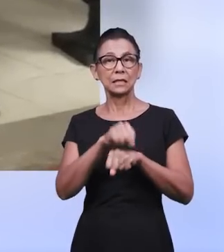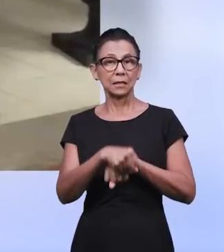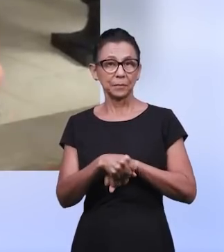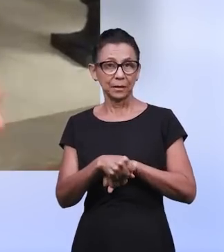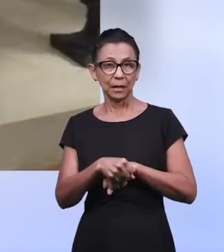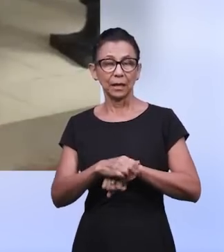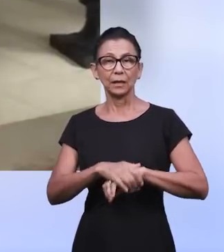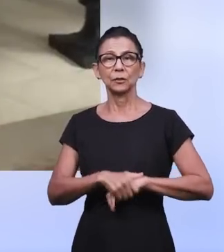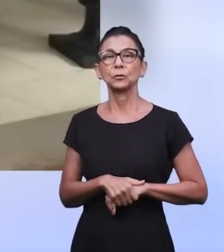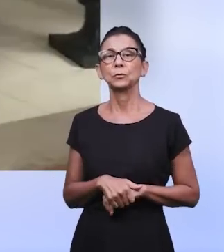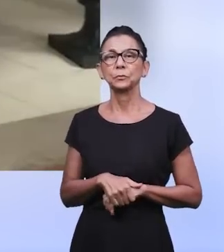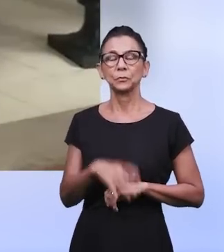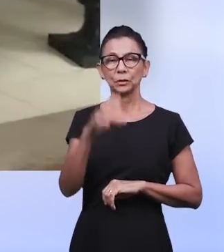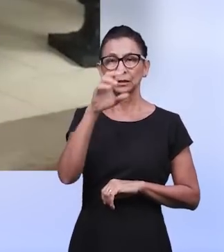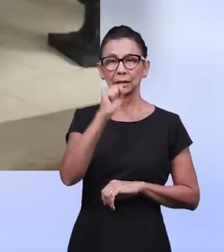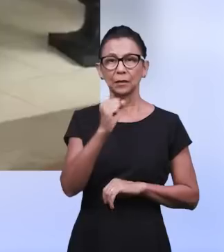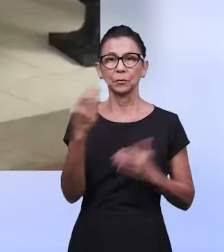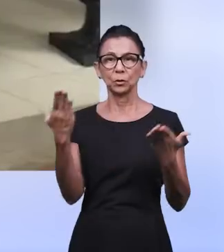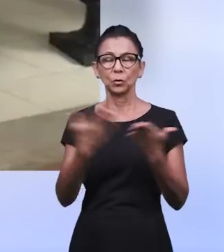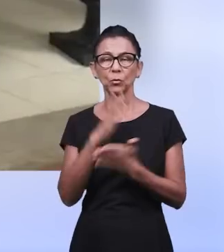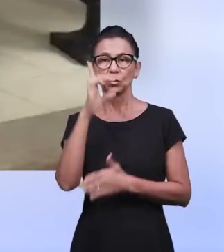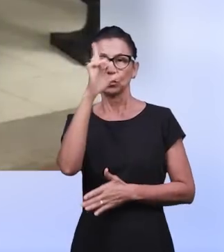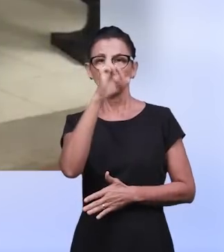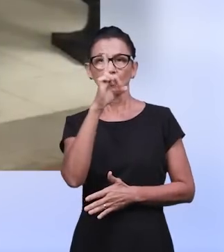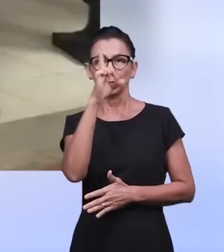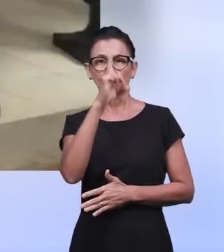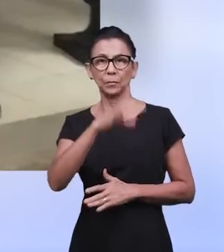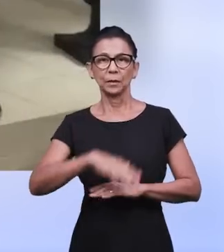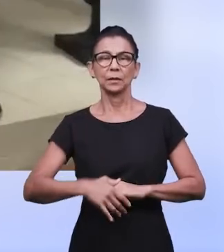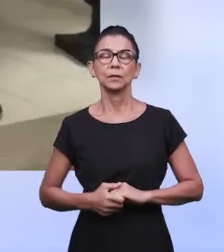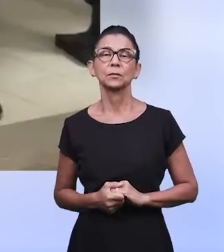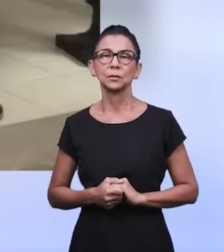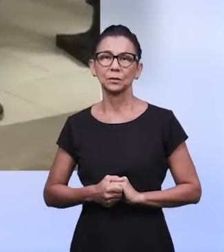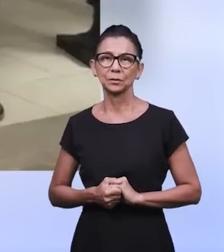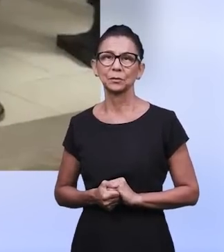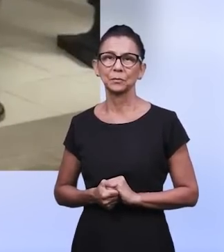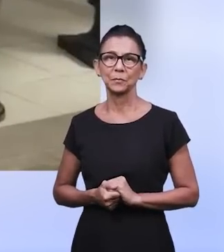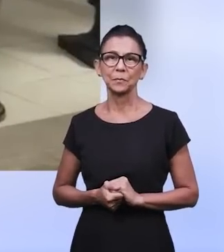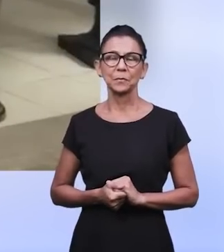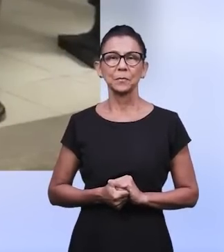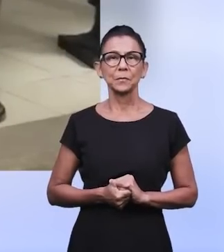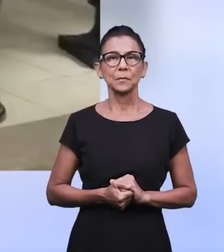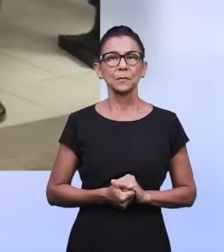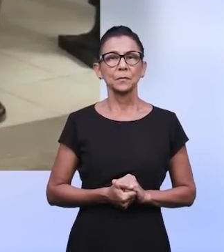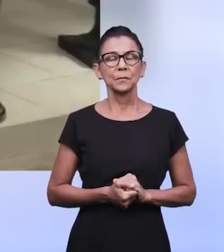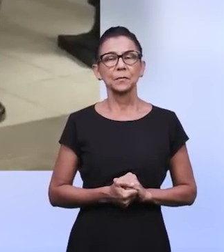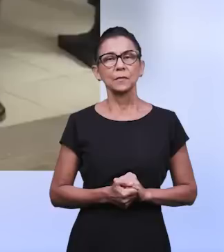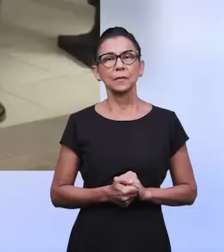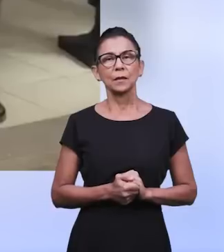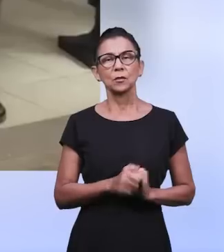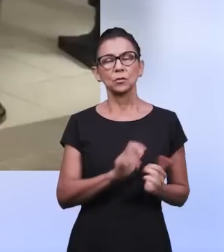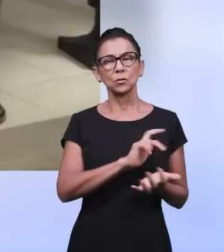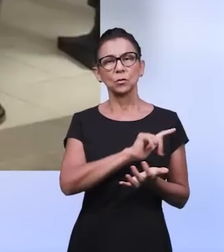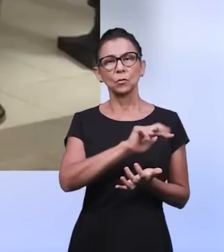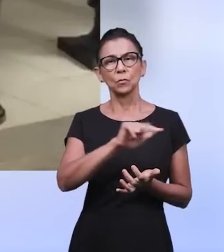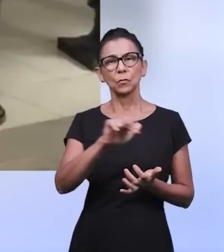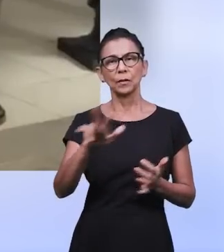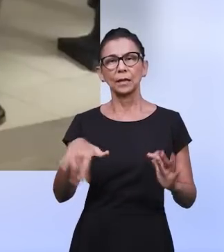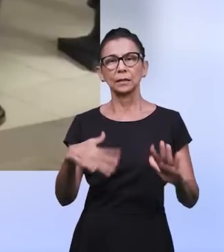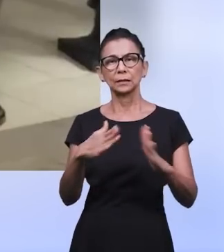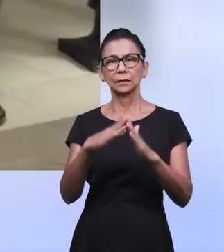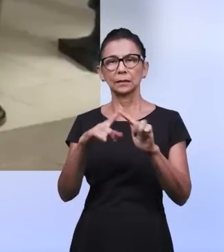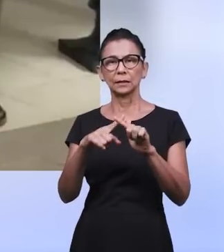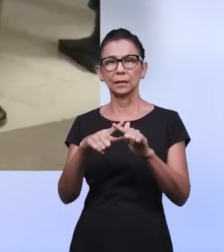sábado e hoje, no domingo, pela manhã. Tivemos aqui 200 irmãos das igrejas de Newark, Nova